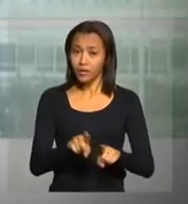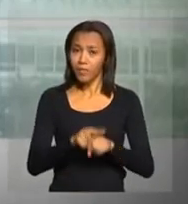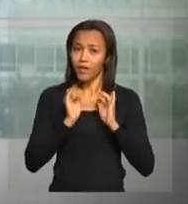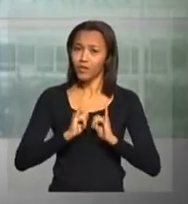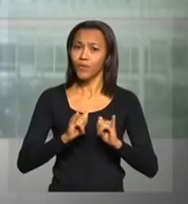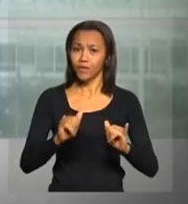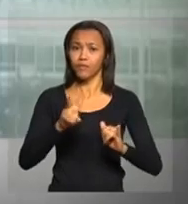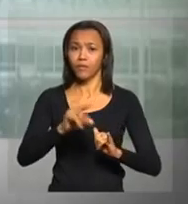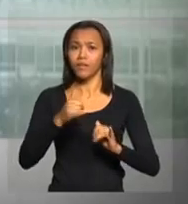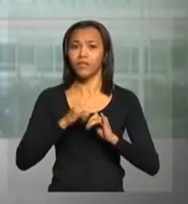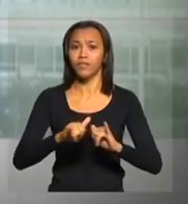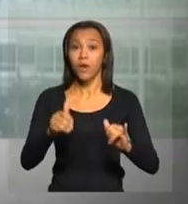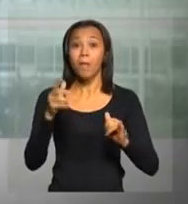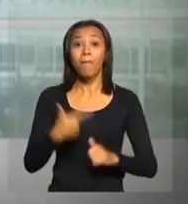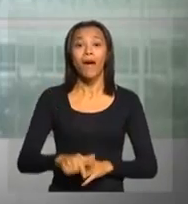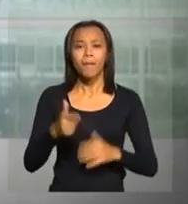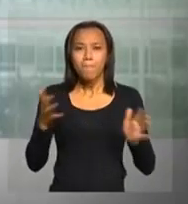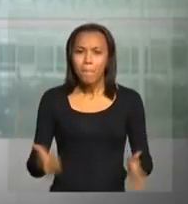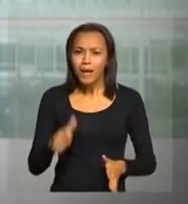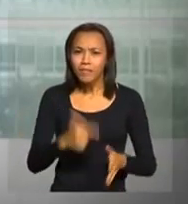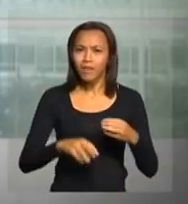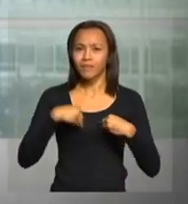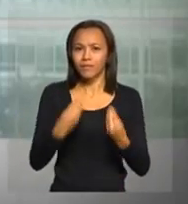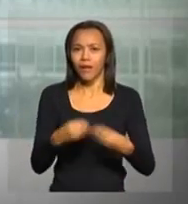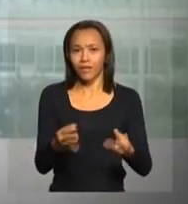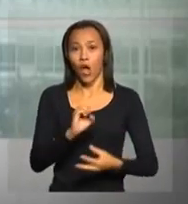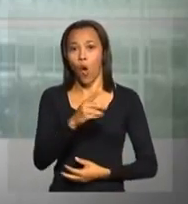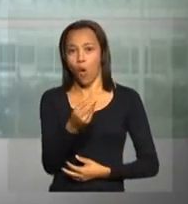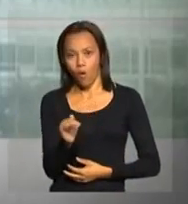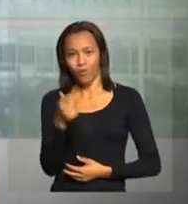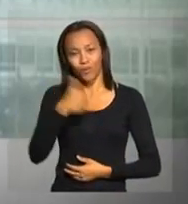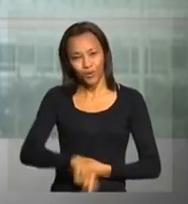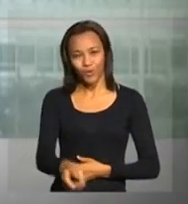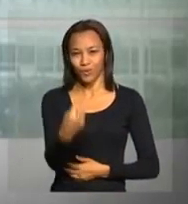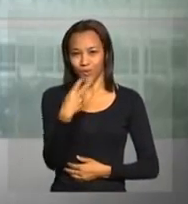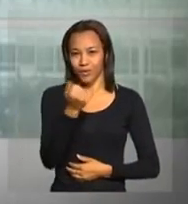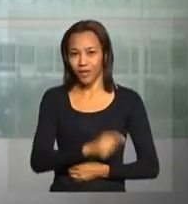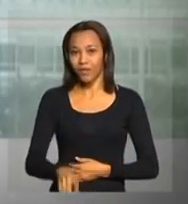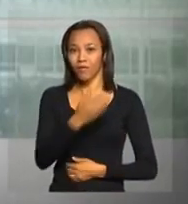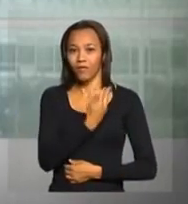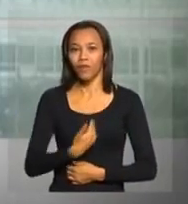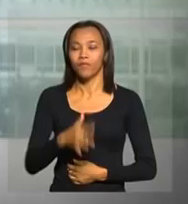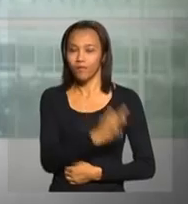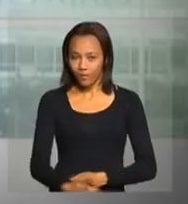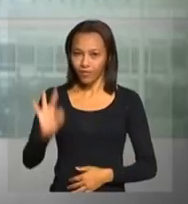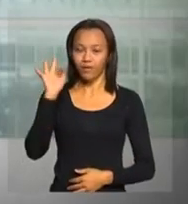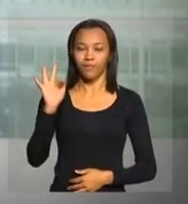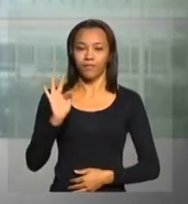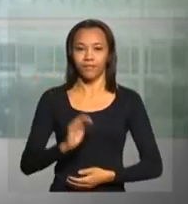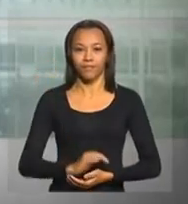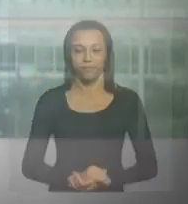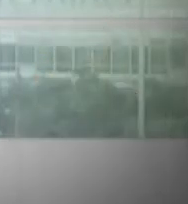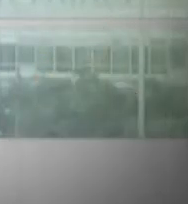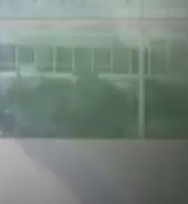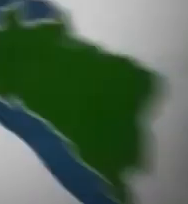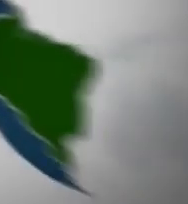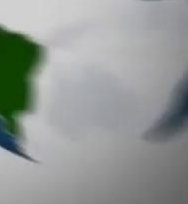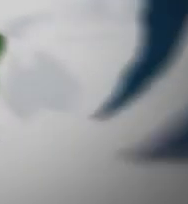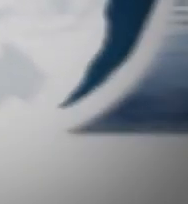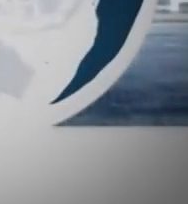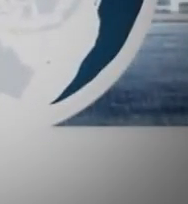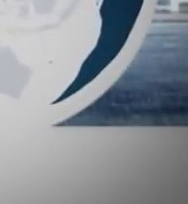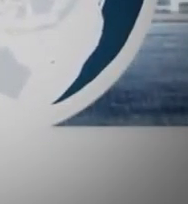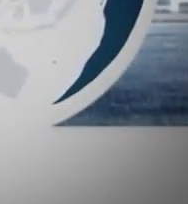campanha que será lançada para estimular a doação de órgãos. Continue na NBR, a TV do Governo Federal. Música.